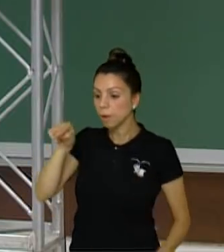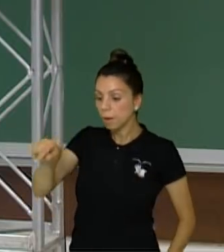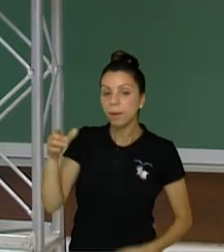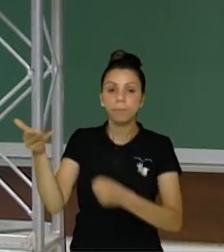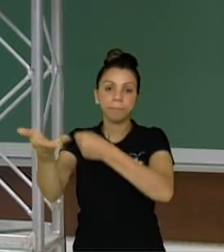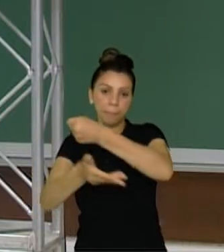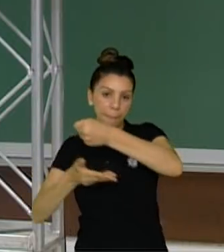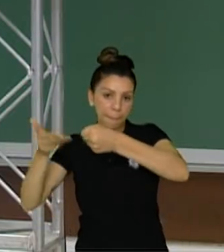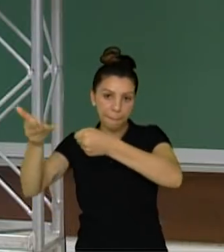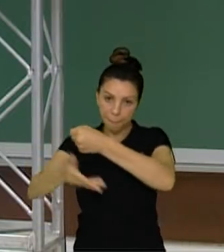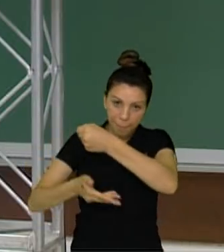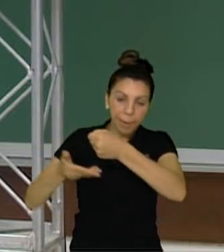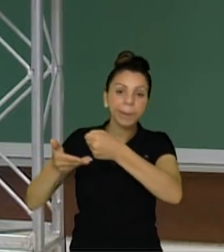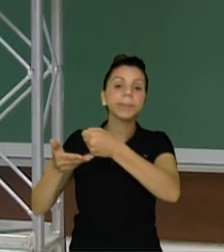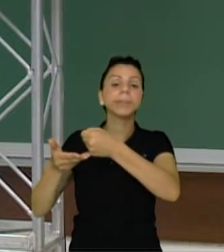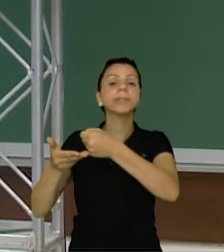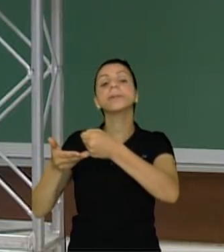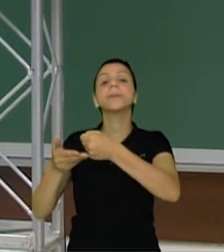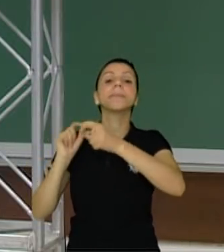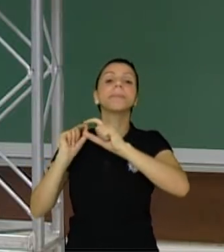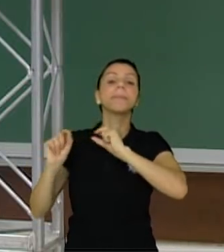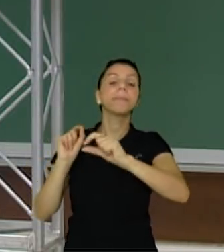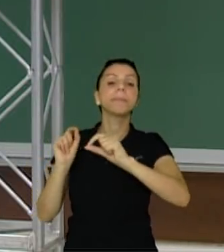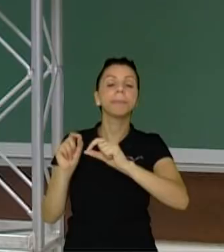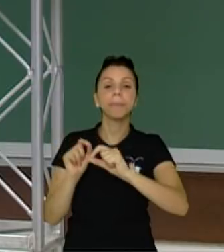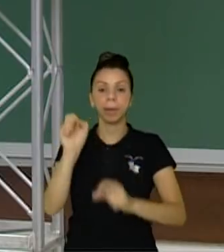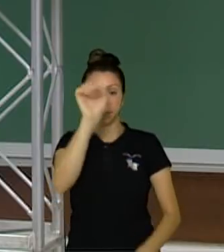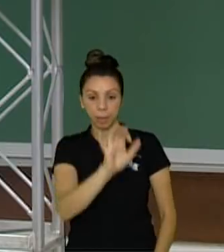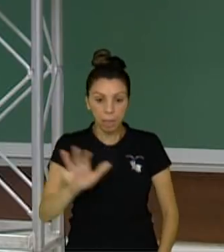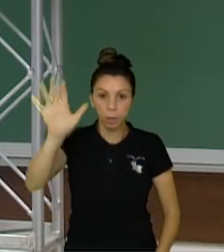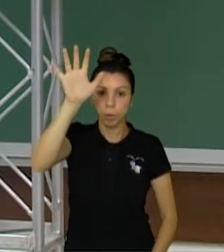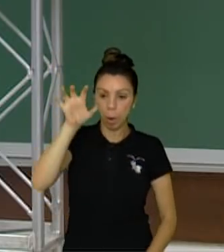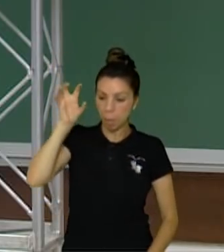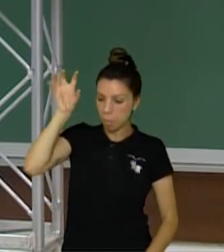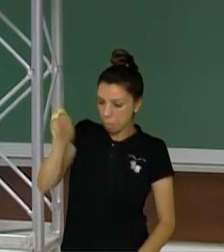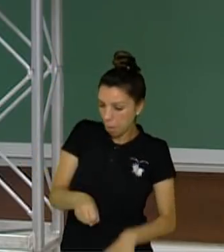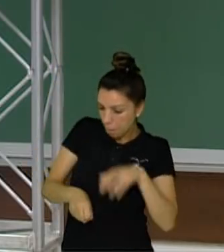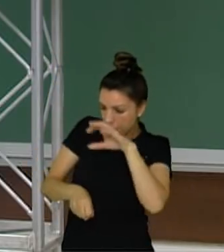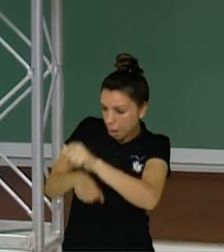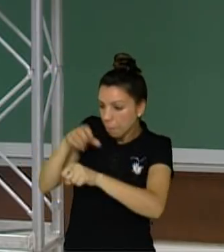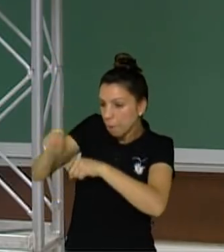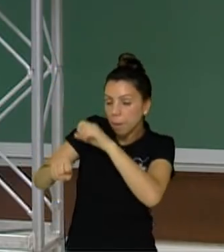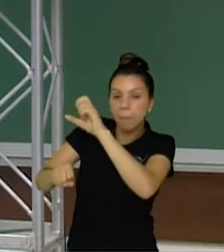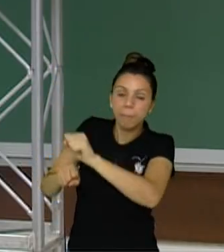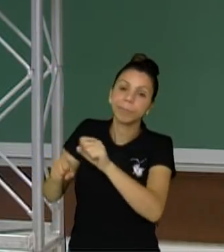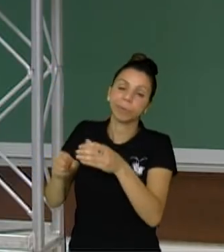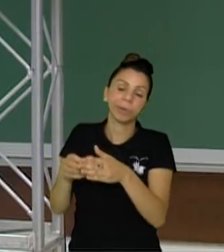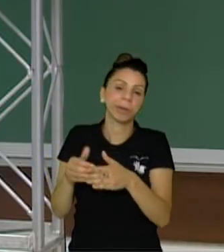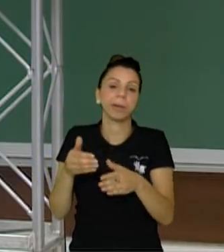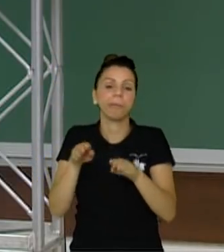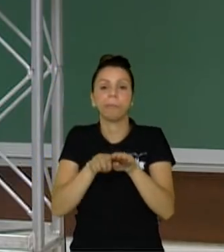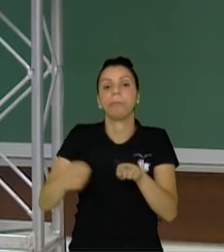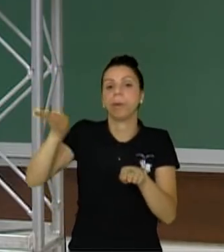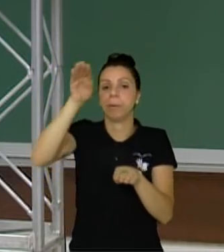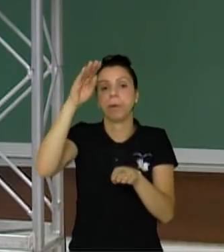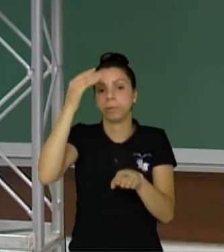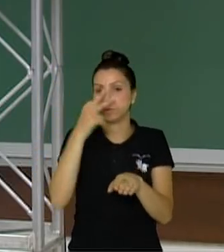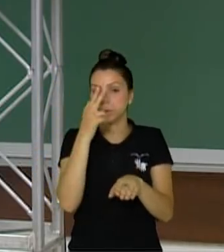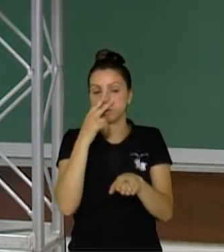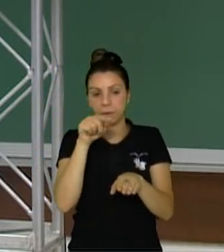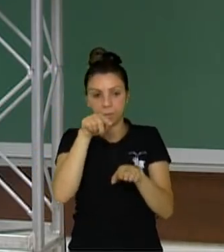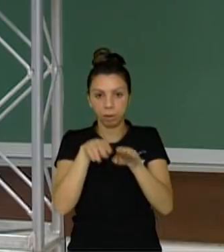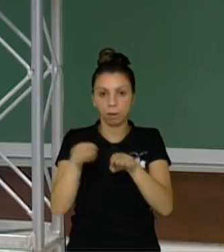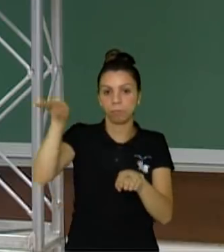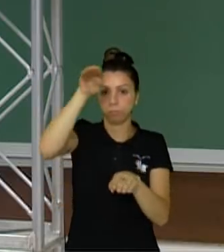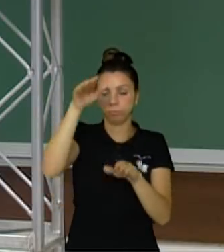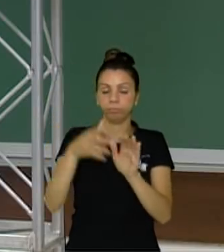servia como justificativa para que os europeus, considerados, entre aspas, superiores, pudessem dominar politicamente